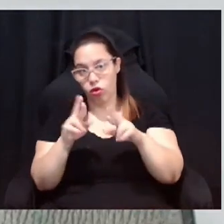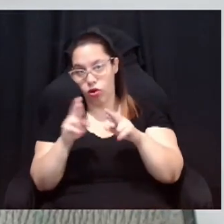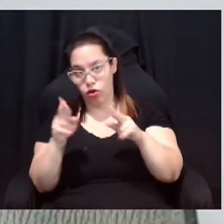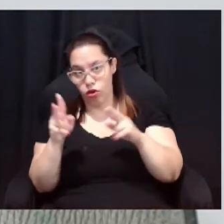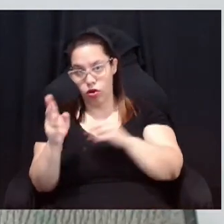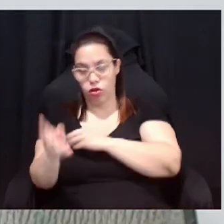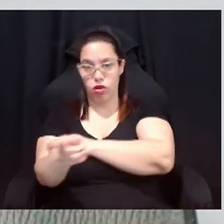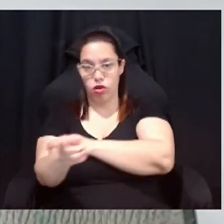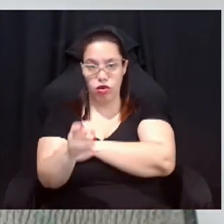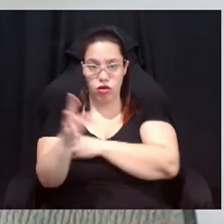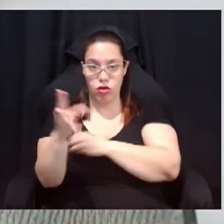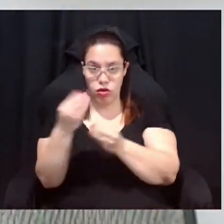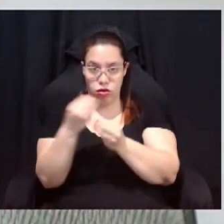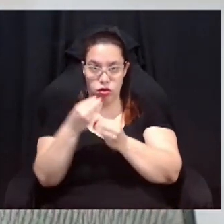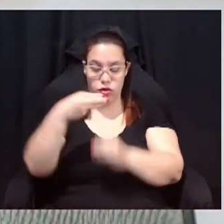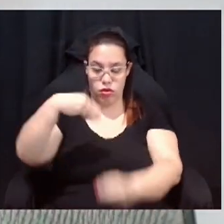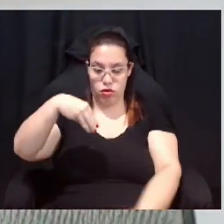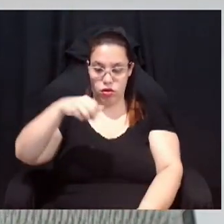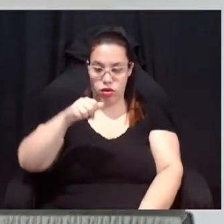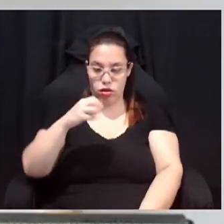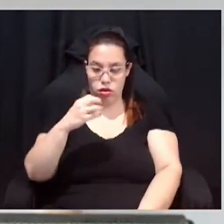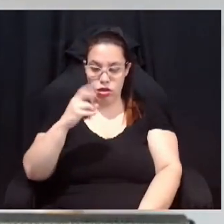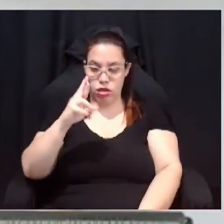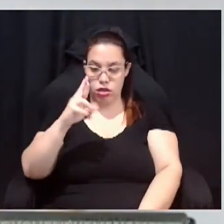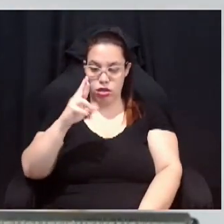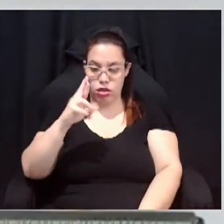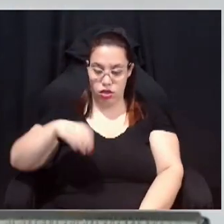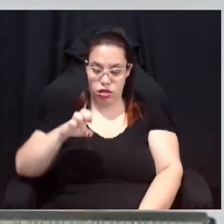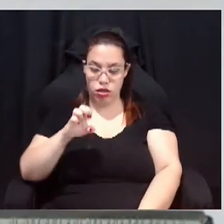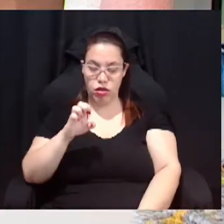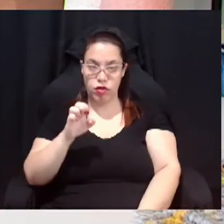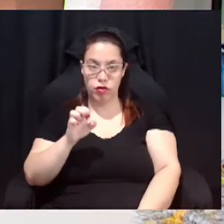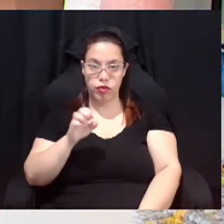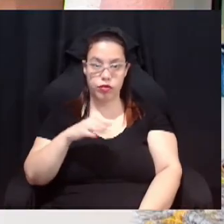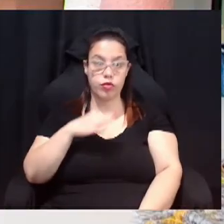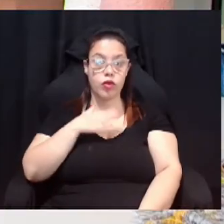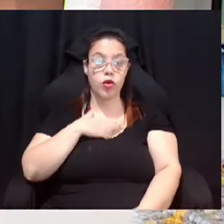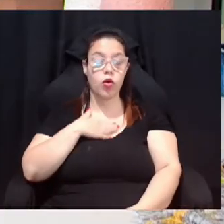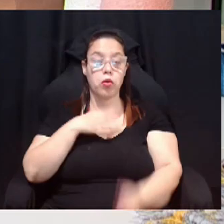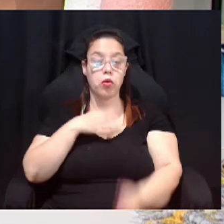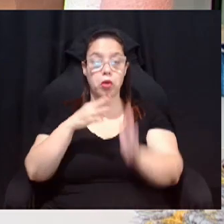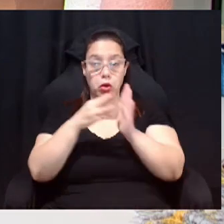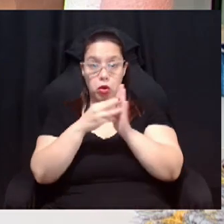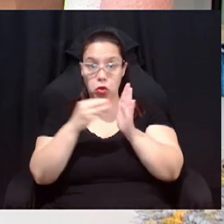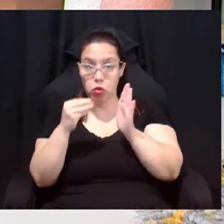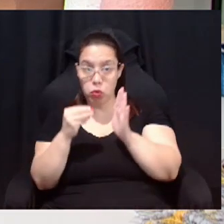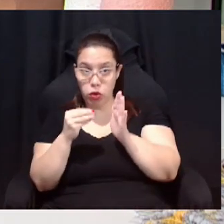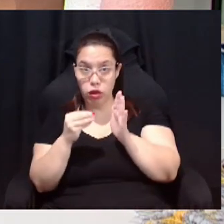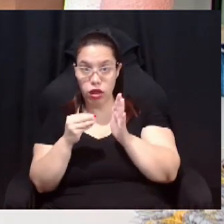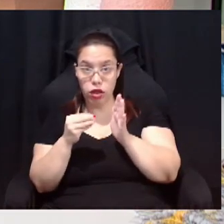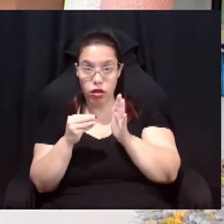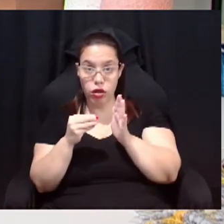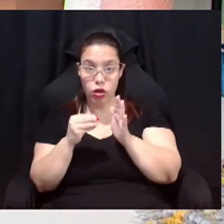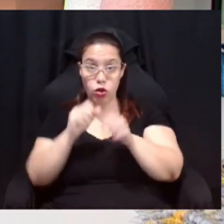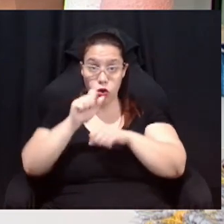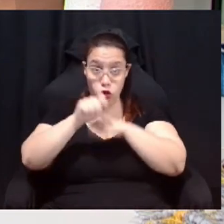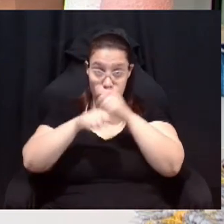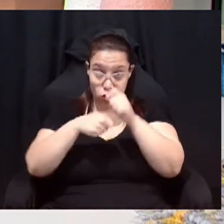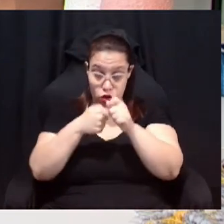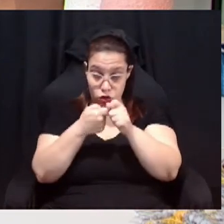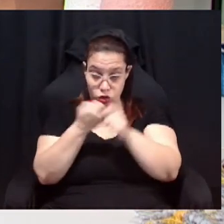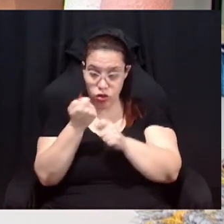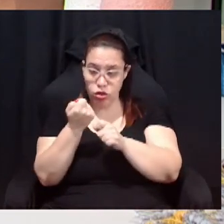artesãs do macramê, tá? Então, o meu padrão de nó